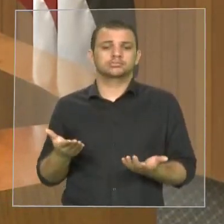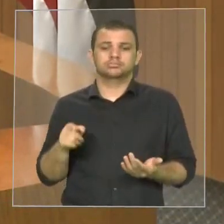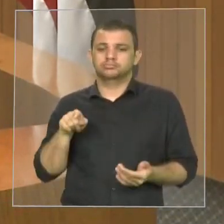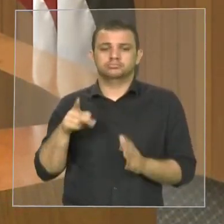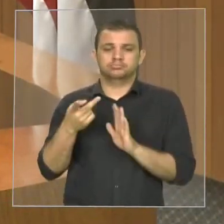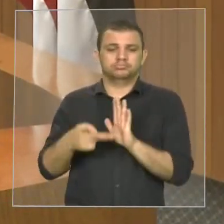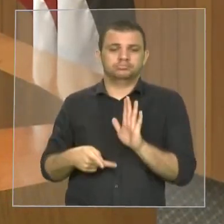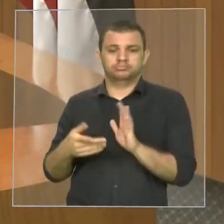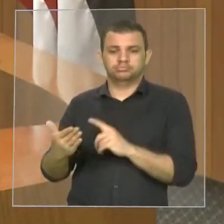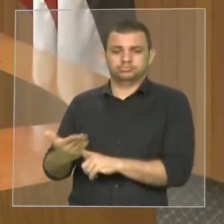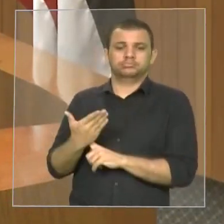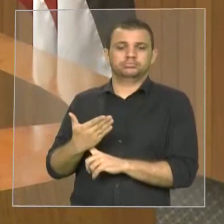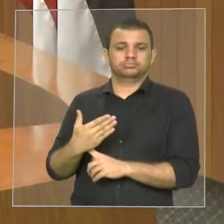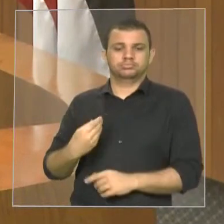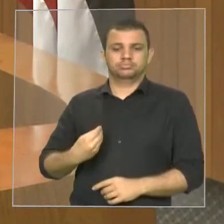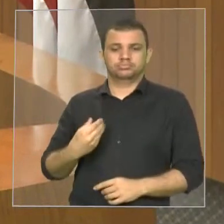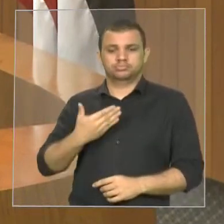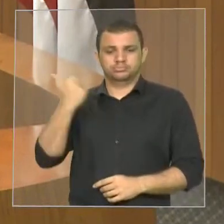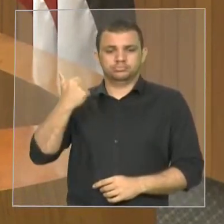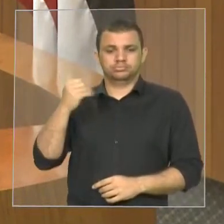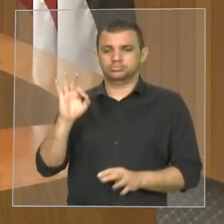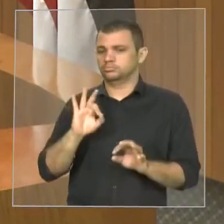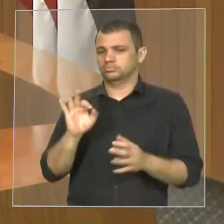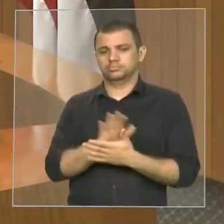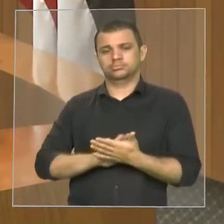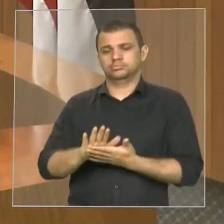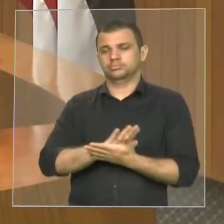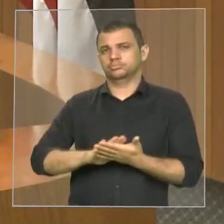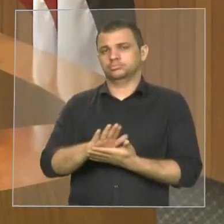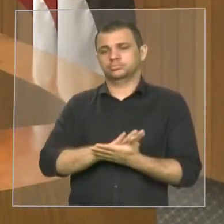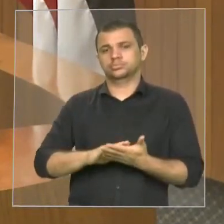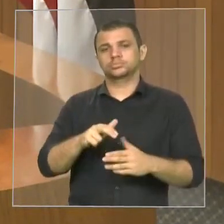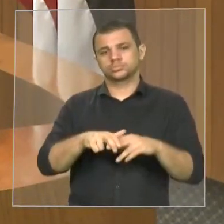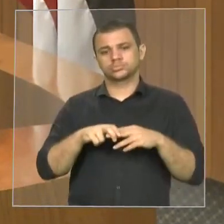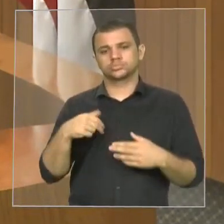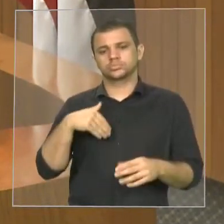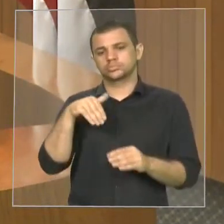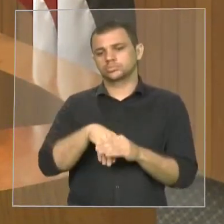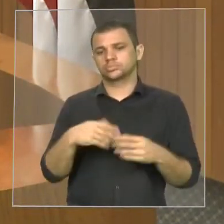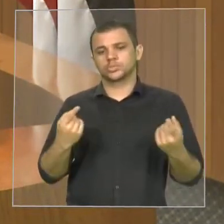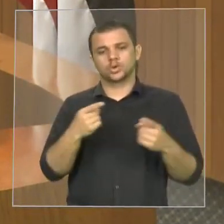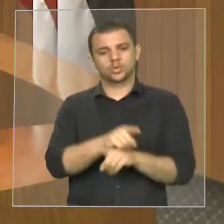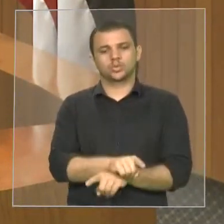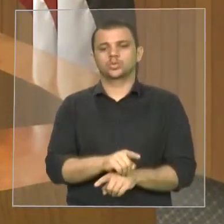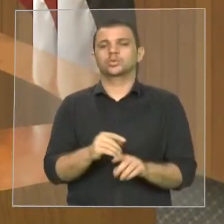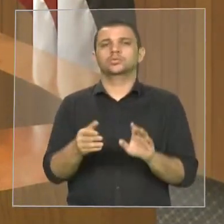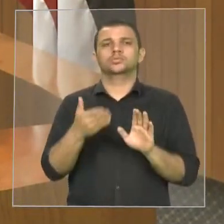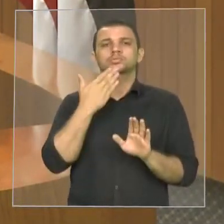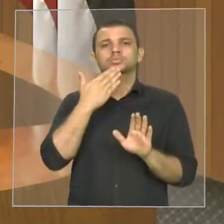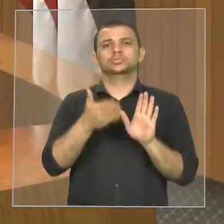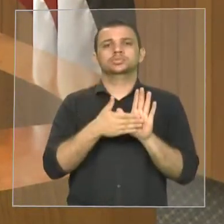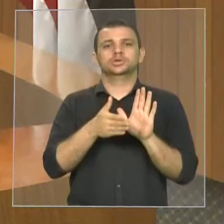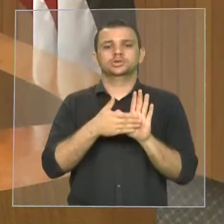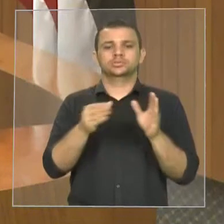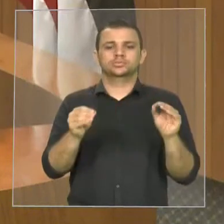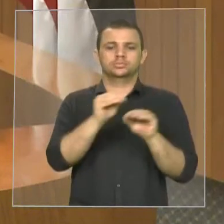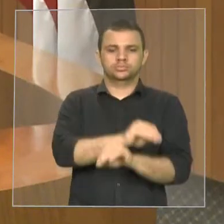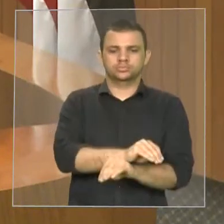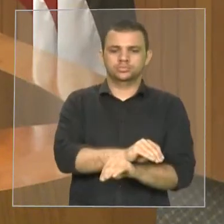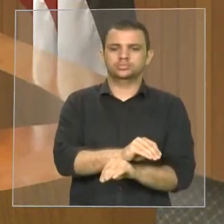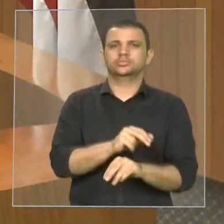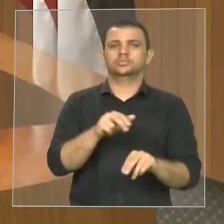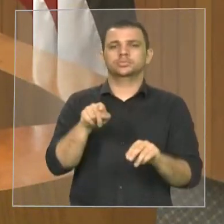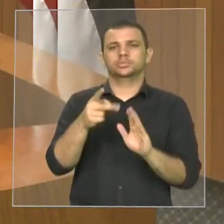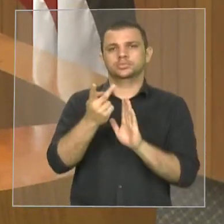formato original. E é por isso que eu encaminho o voto contrário ao pedido de inversão de pauta, para que esse projeto possa ter